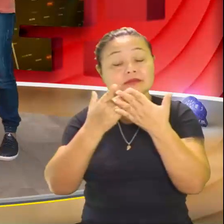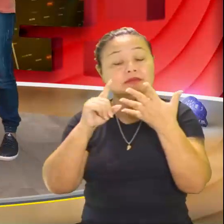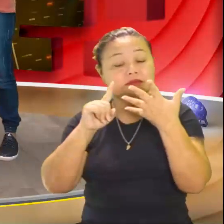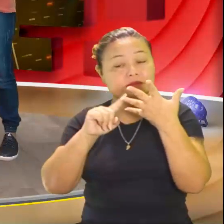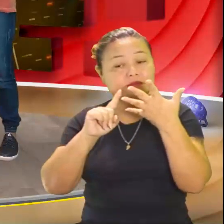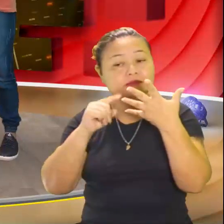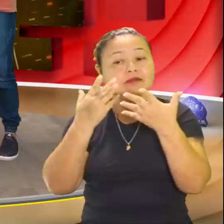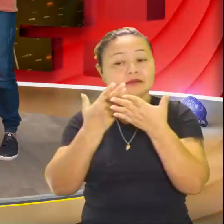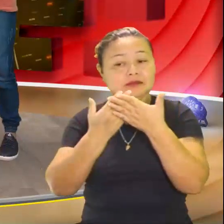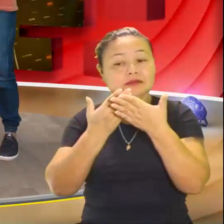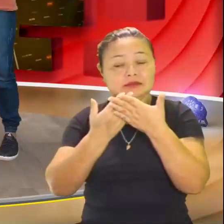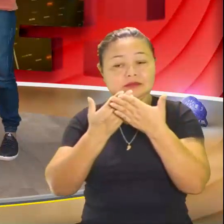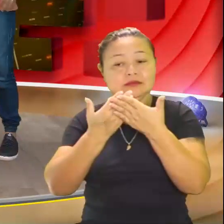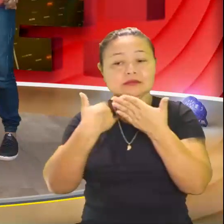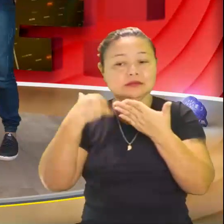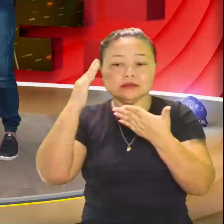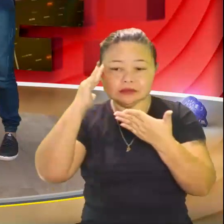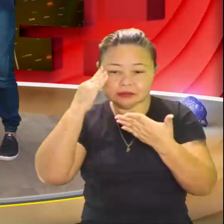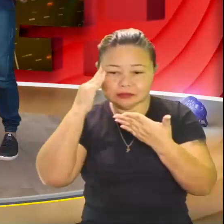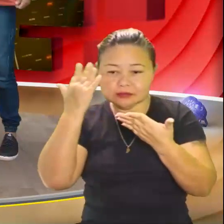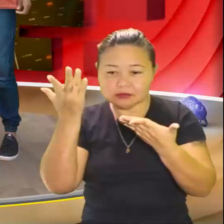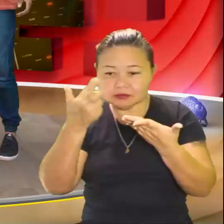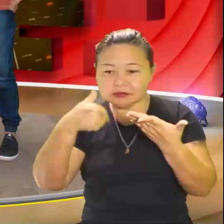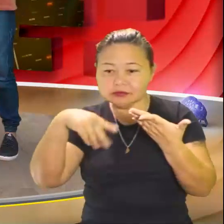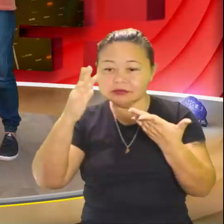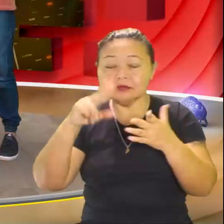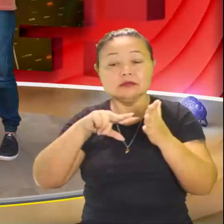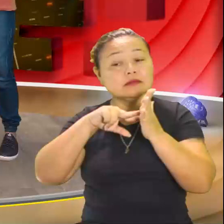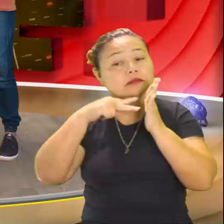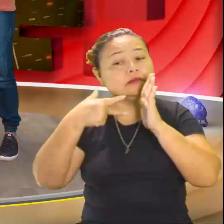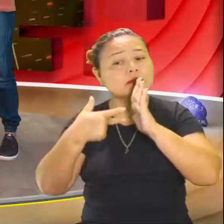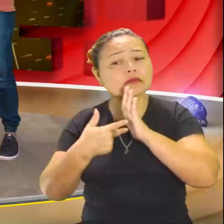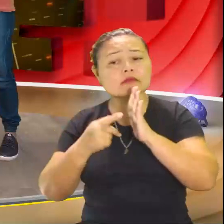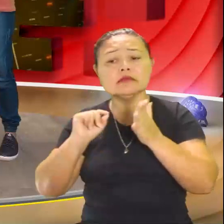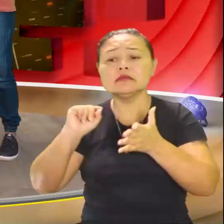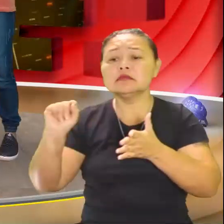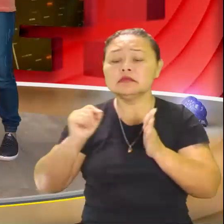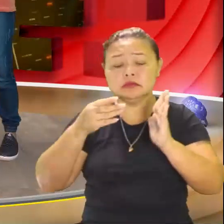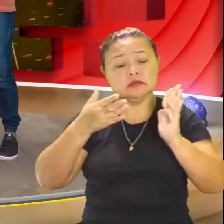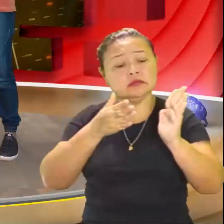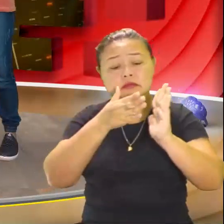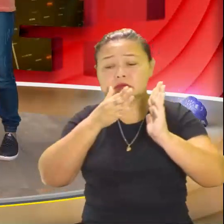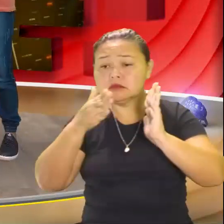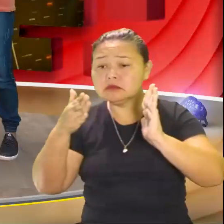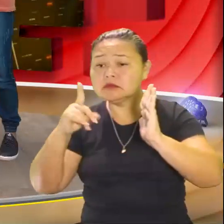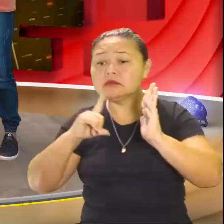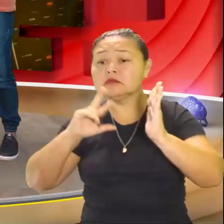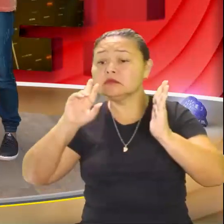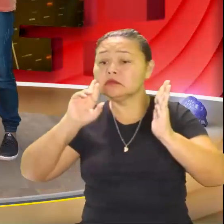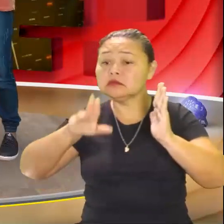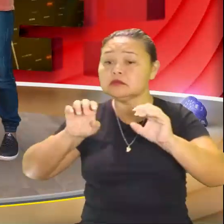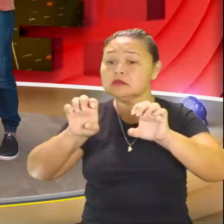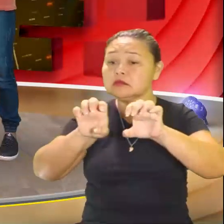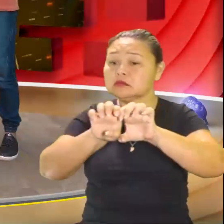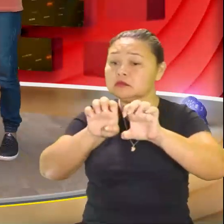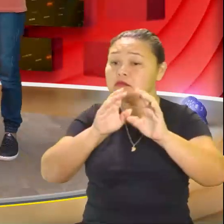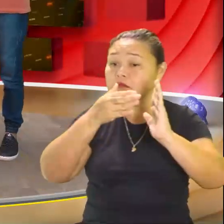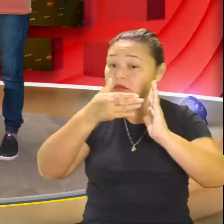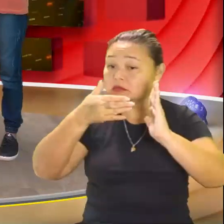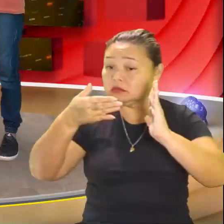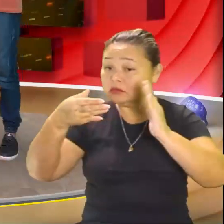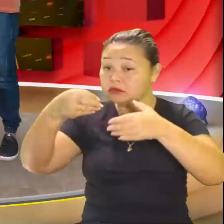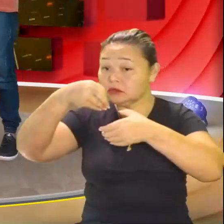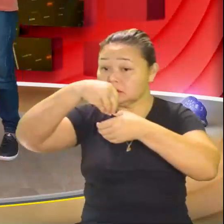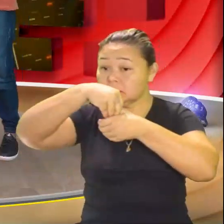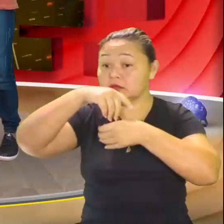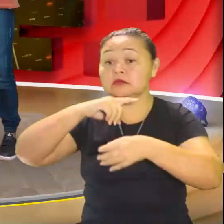terceira. Será que a galera entendeu mesmo o que significa, o que é o módulo, como resolve uma equação modular?